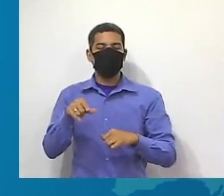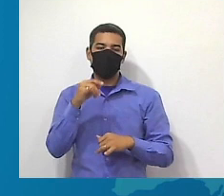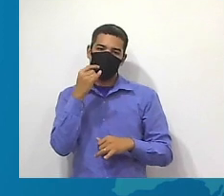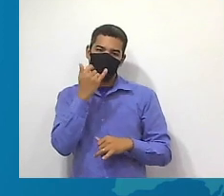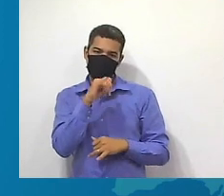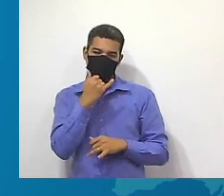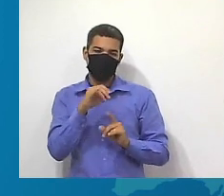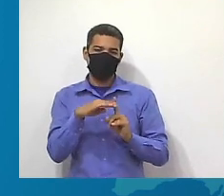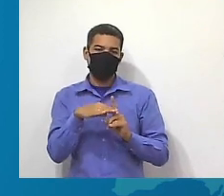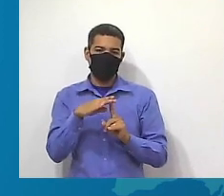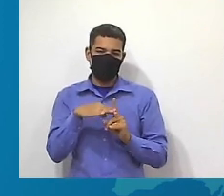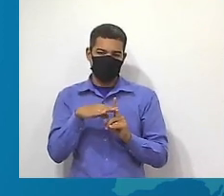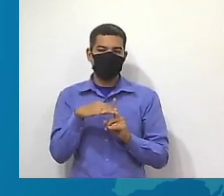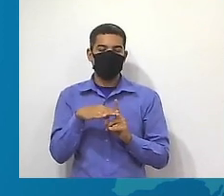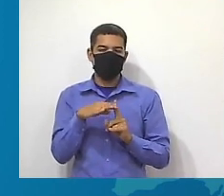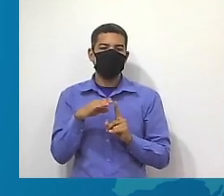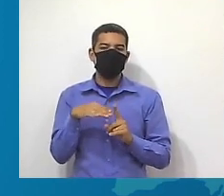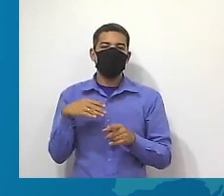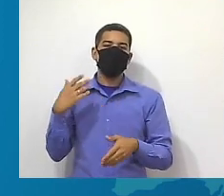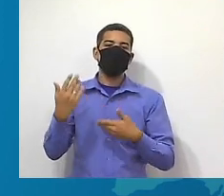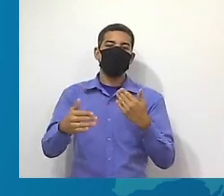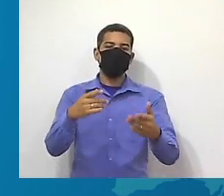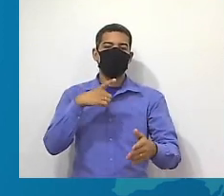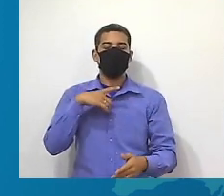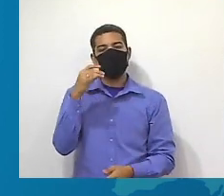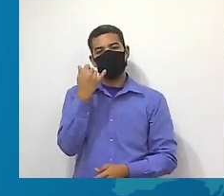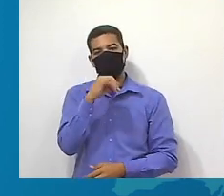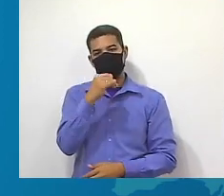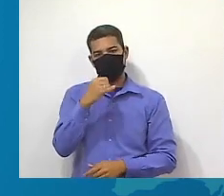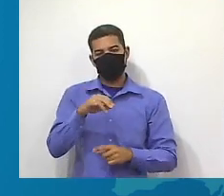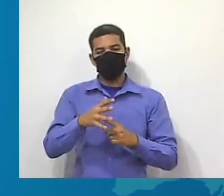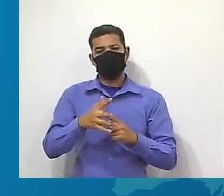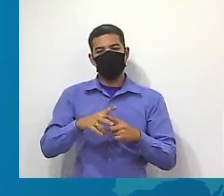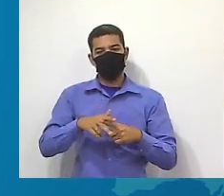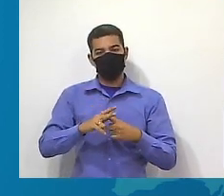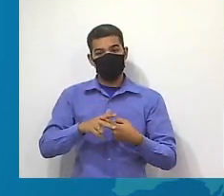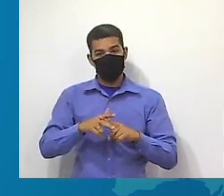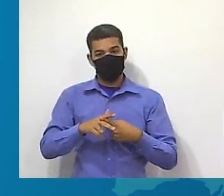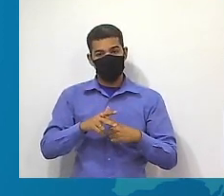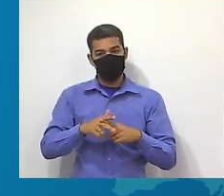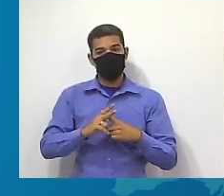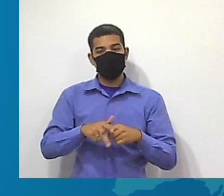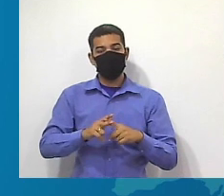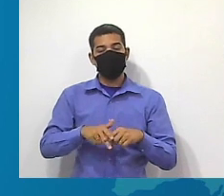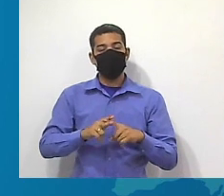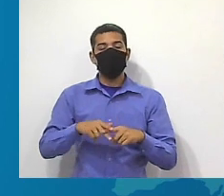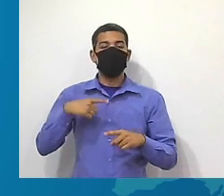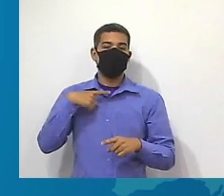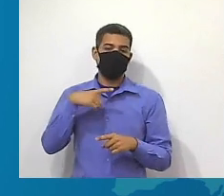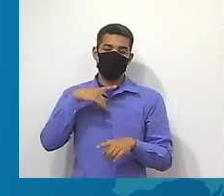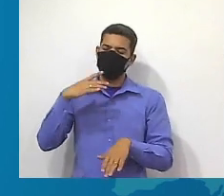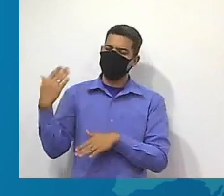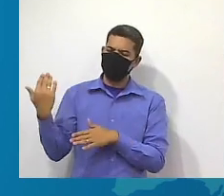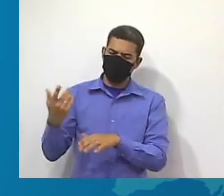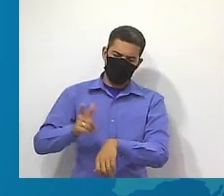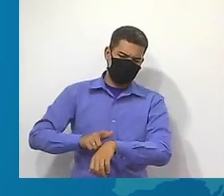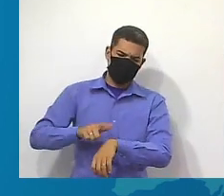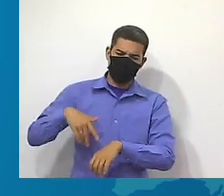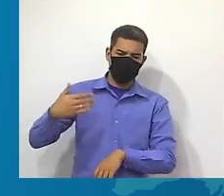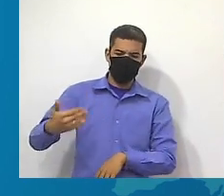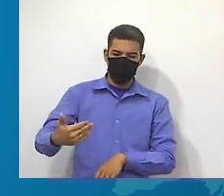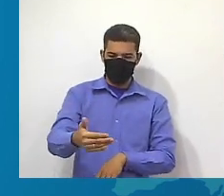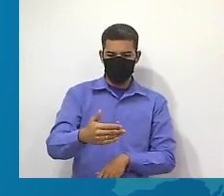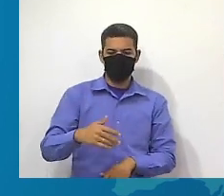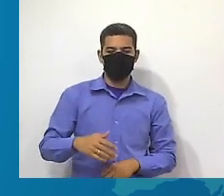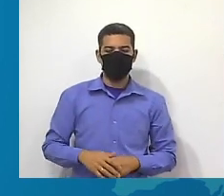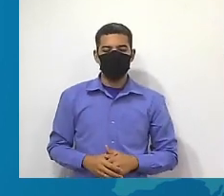energia térmica, que por sua vez se transforma em energia mecânica. Então essa transformação de energia está o tempo todo presente no nosso